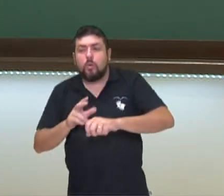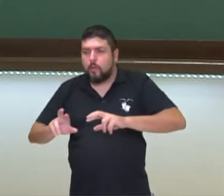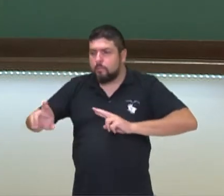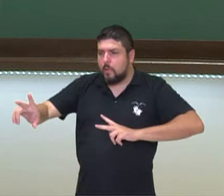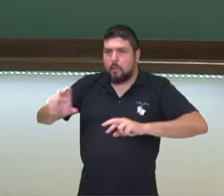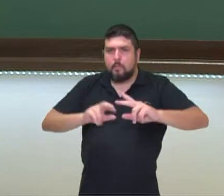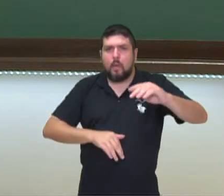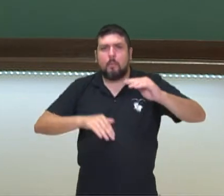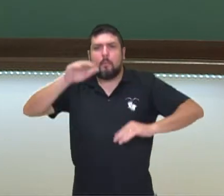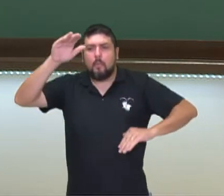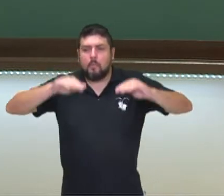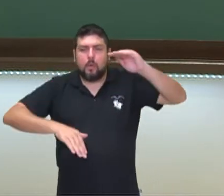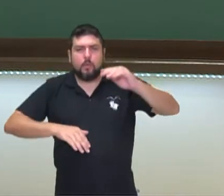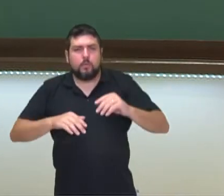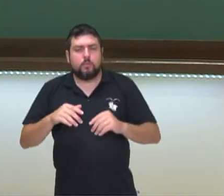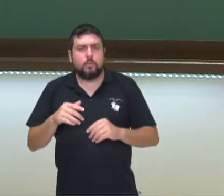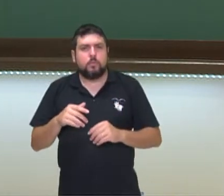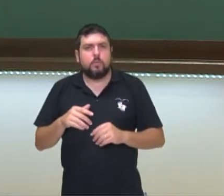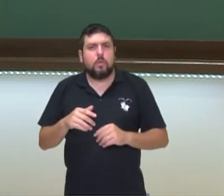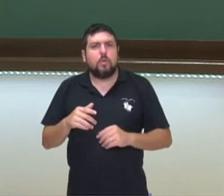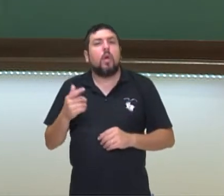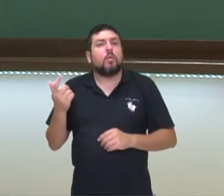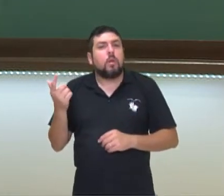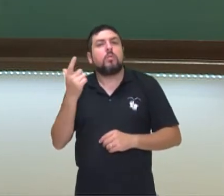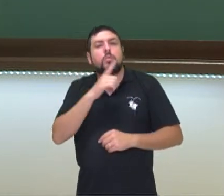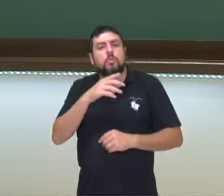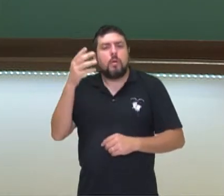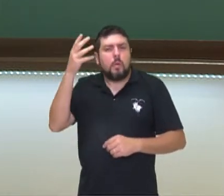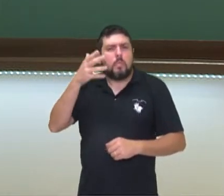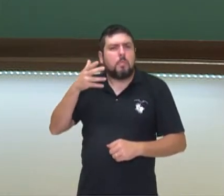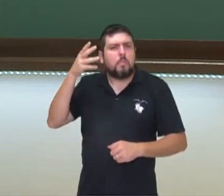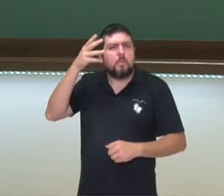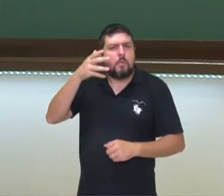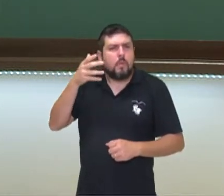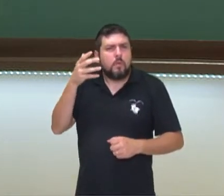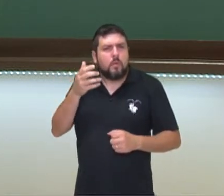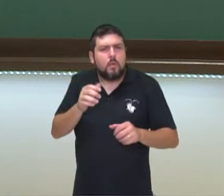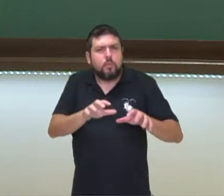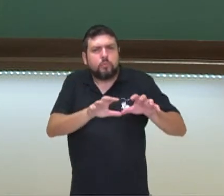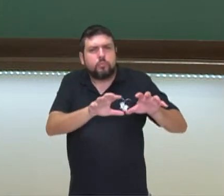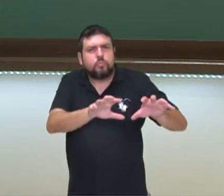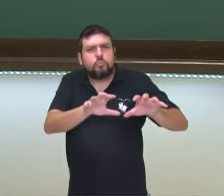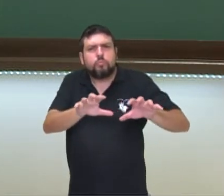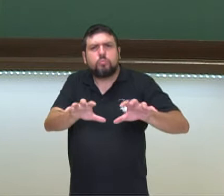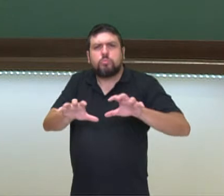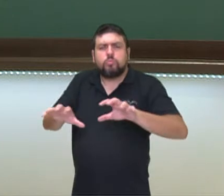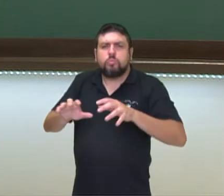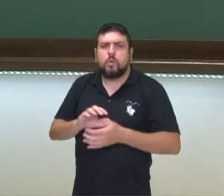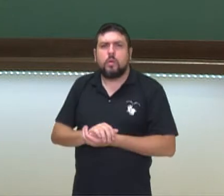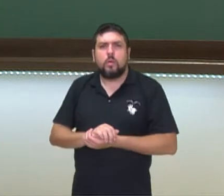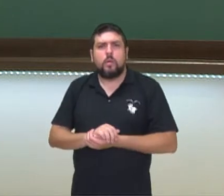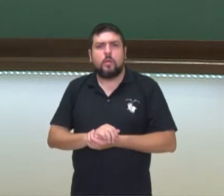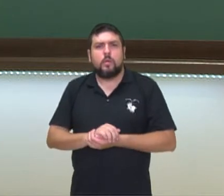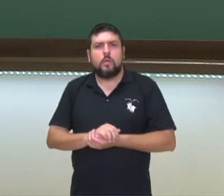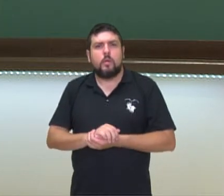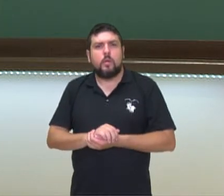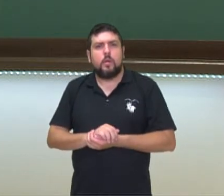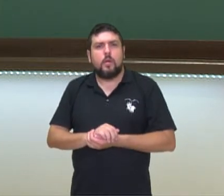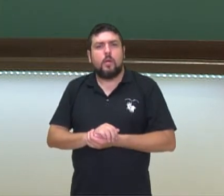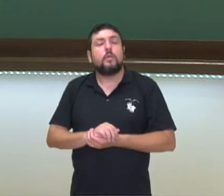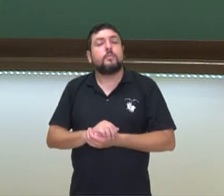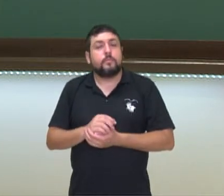em uma pessoa para outra. Então, ele convenceu isso nas pessoas através do discurso. E esse discurso fez mudar